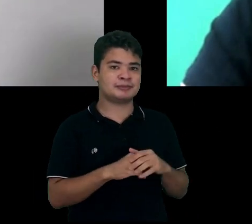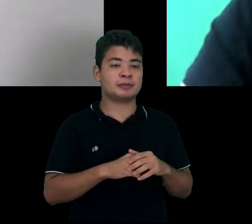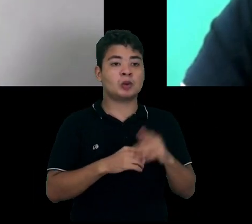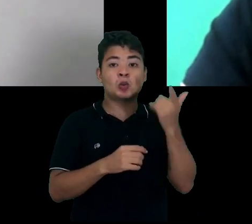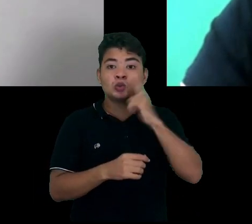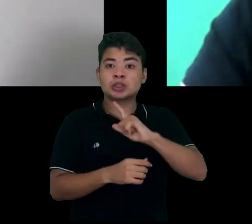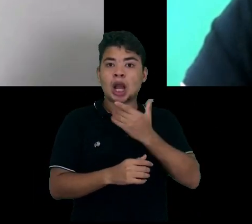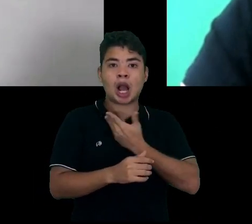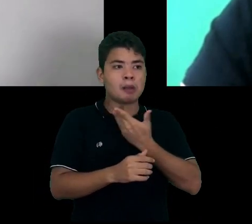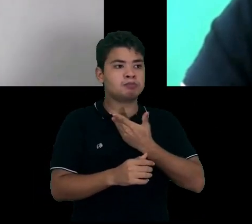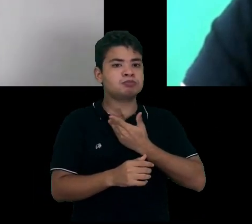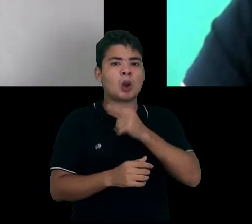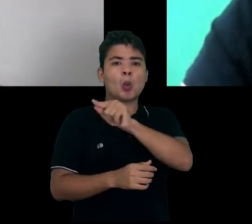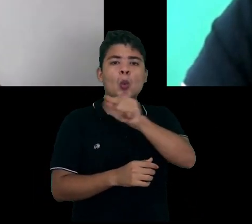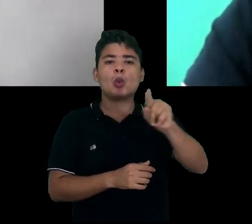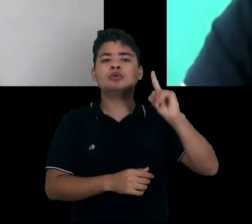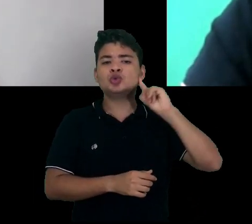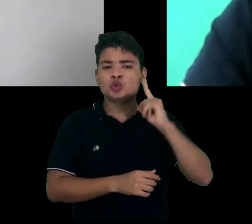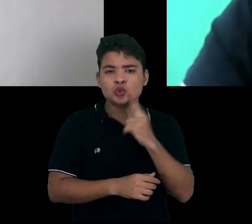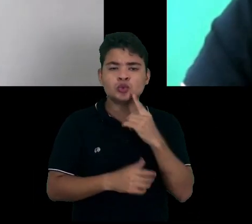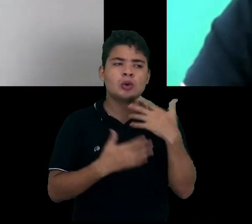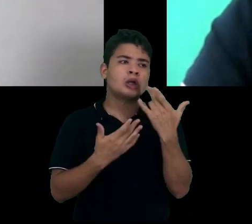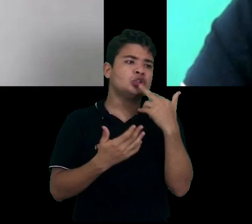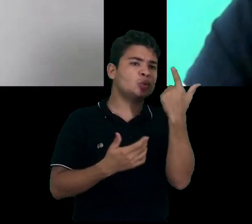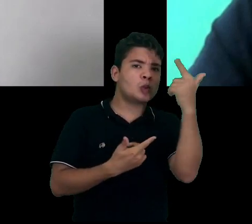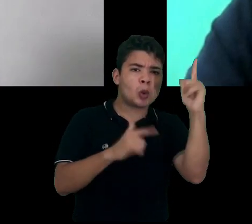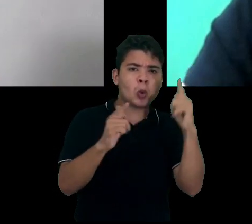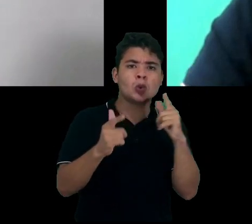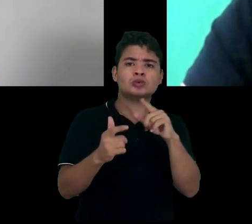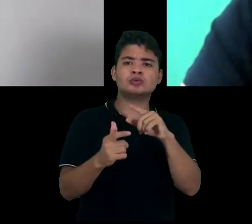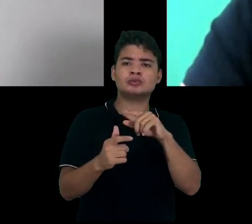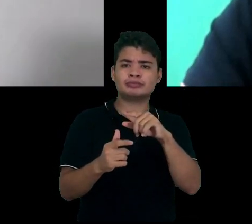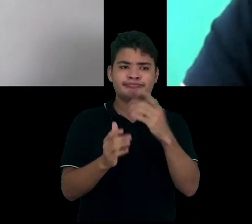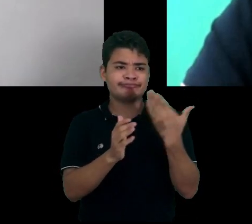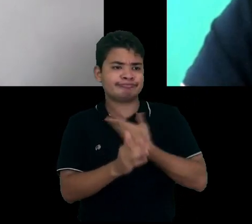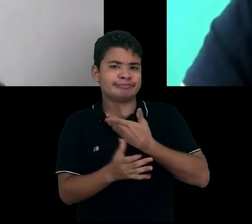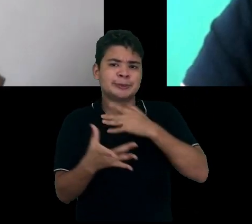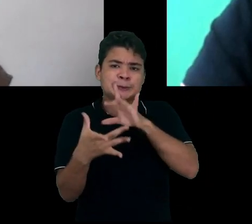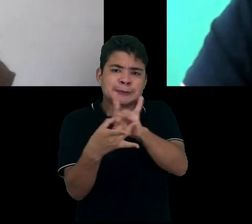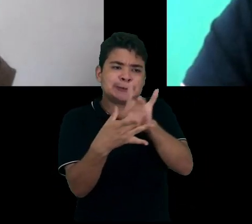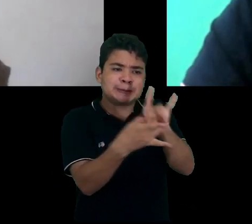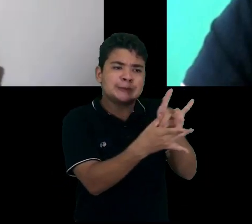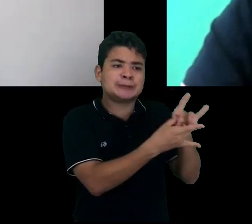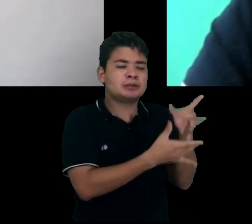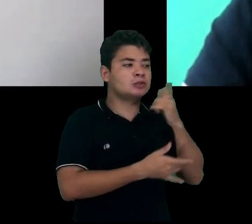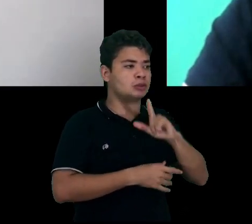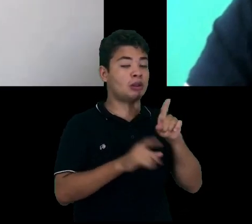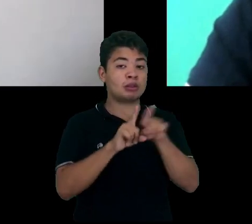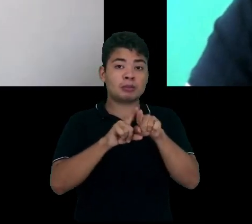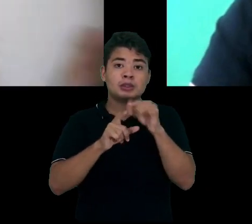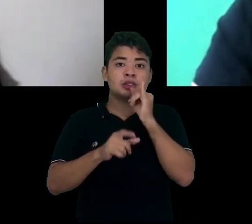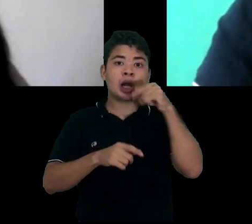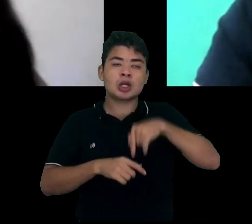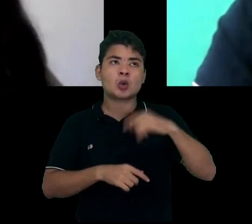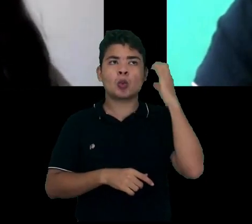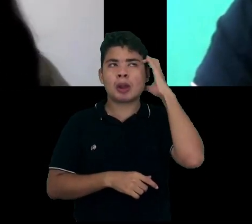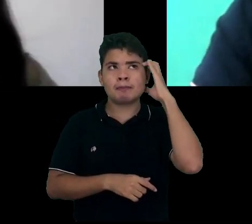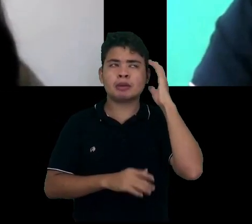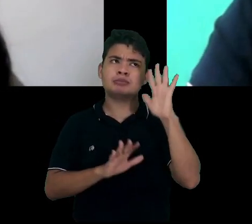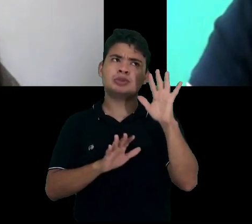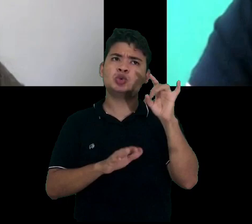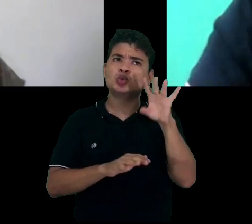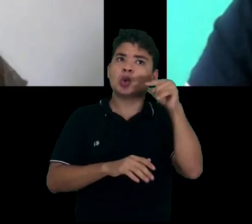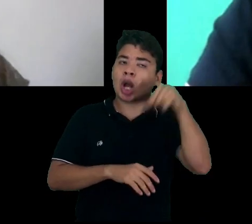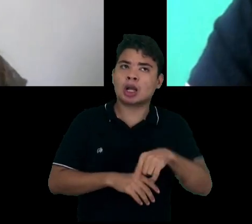né? Com pessoas que falam outros idiomas, surdos, né? Ou até mesmo, por exemplo, aqui em Cuiabá, né? A gente, não só em Cuiabá, em outras